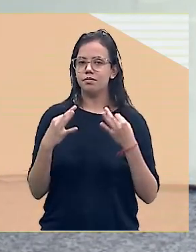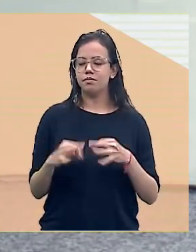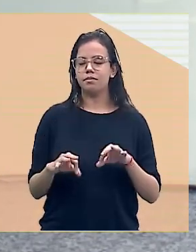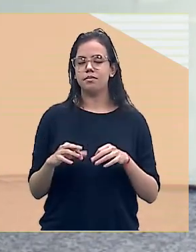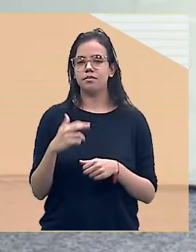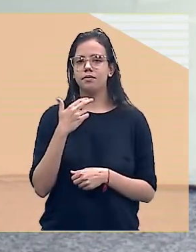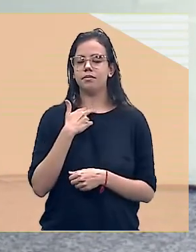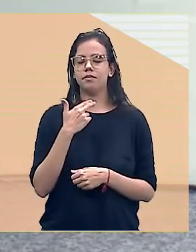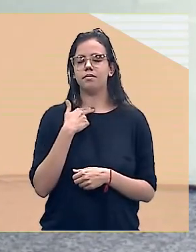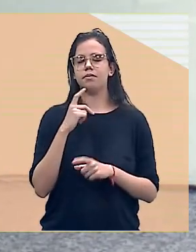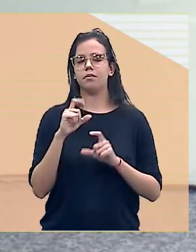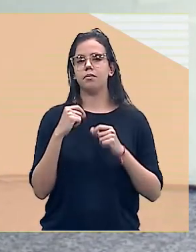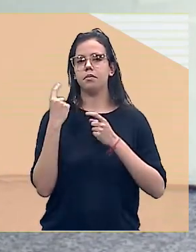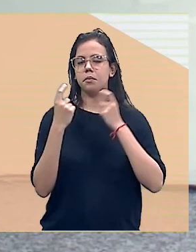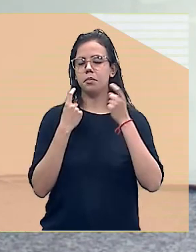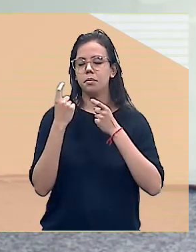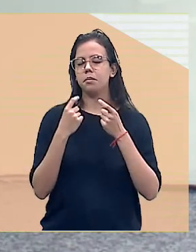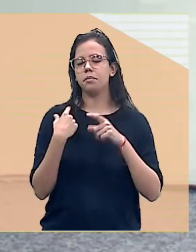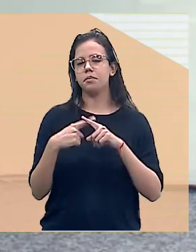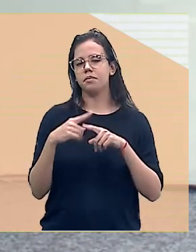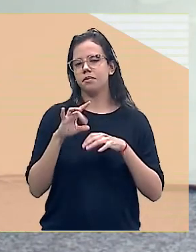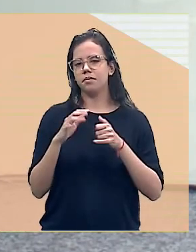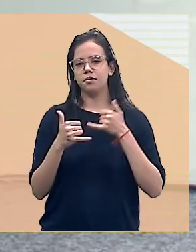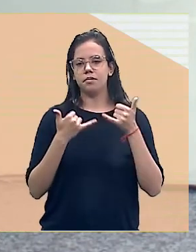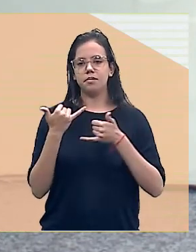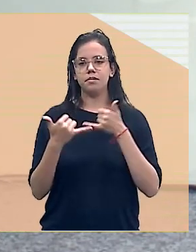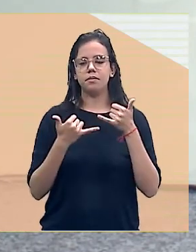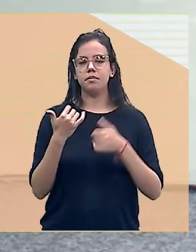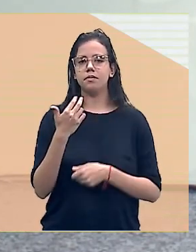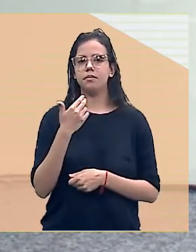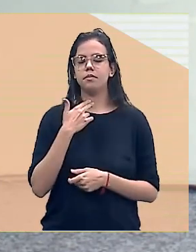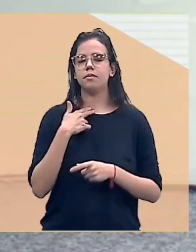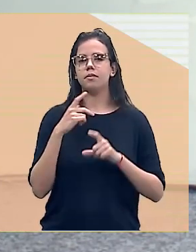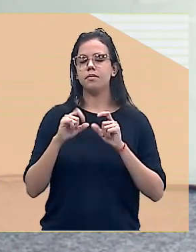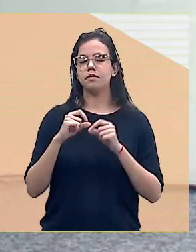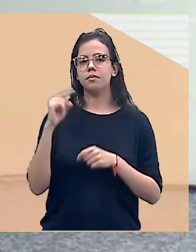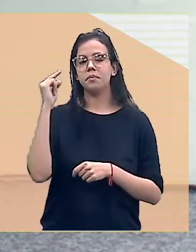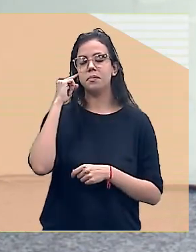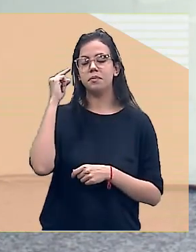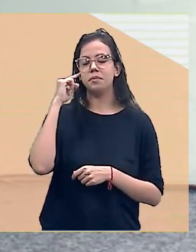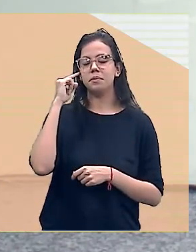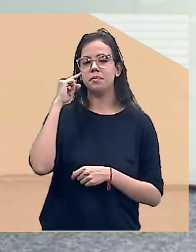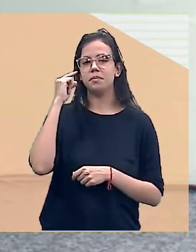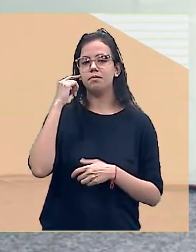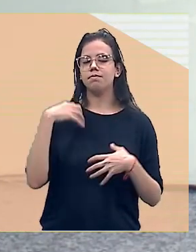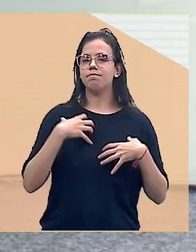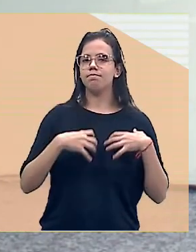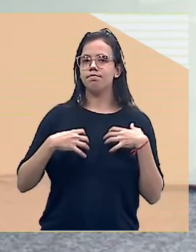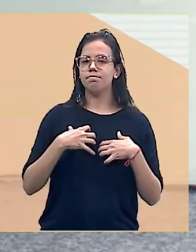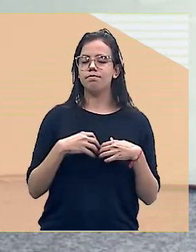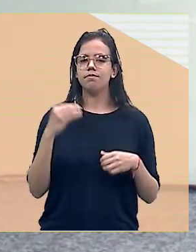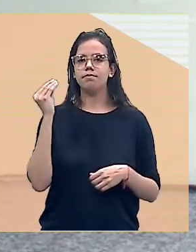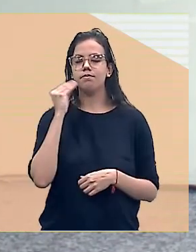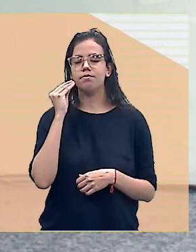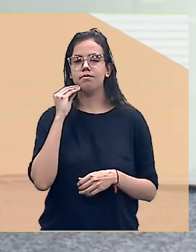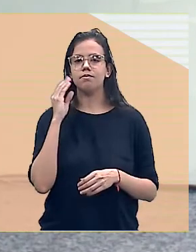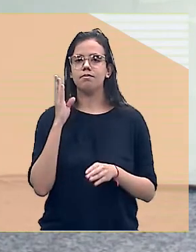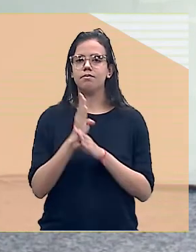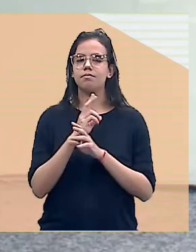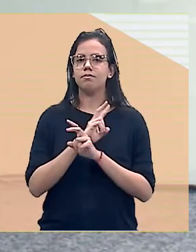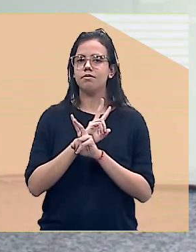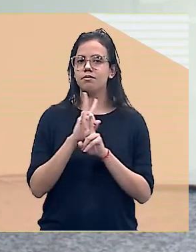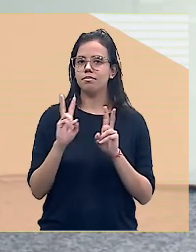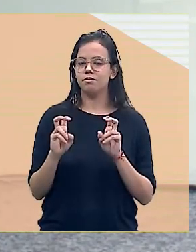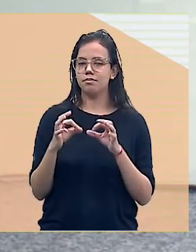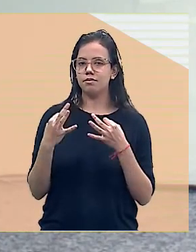tá você não entre nessa jogada aí é só uma brincadeira não vão se torturar tá se angustiar tentando adivinhar o